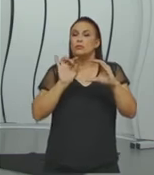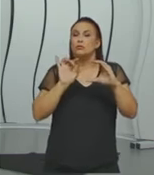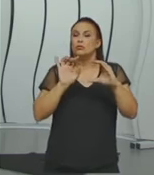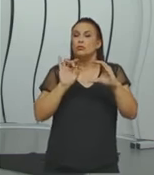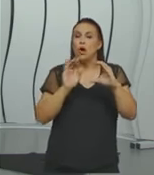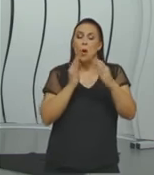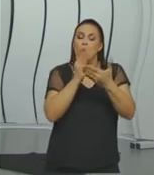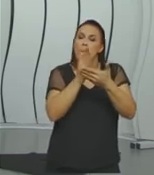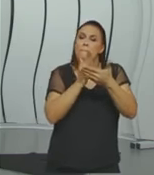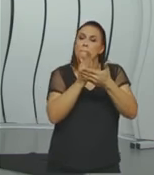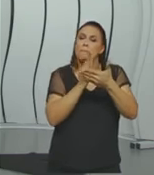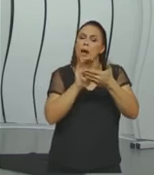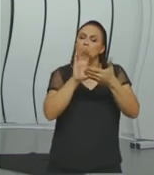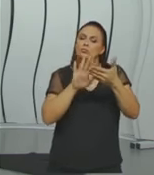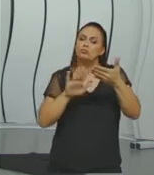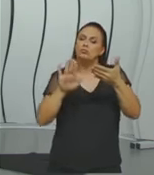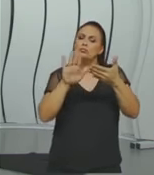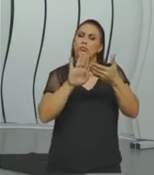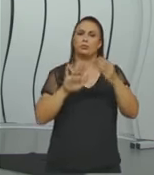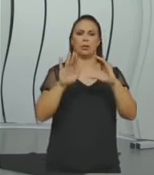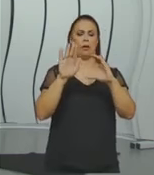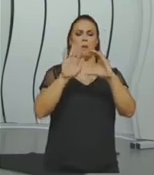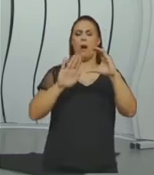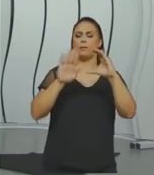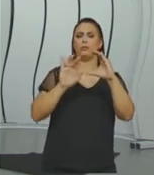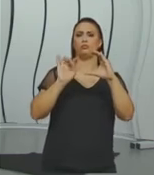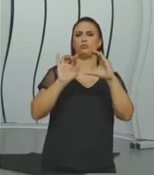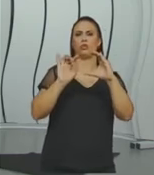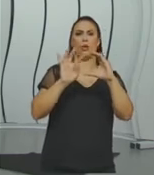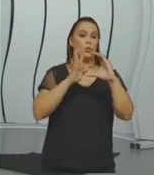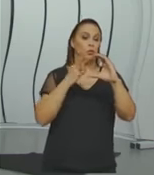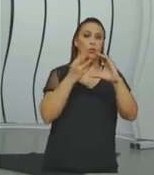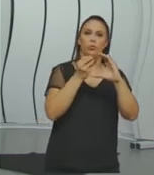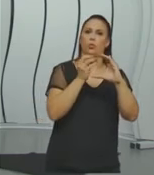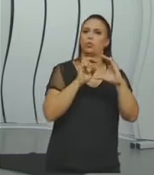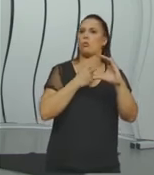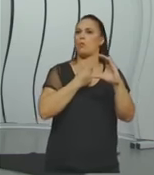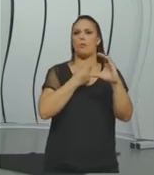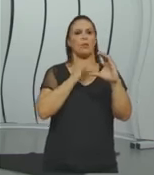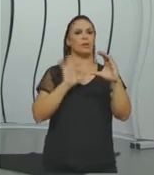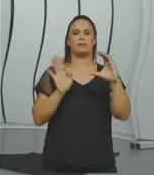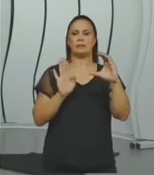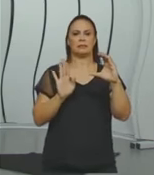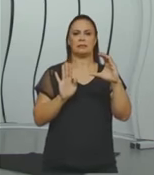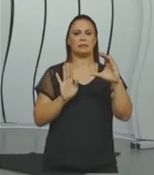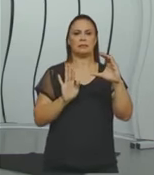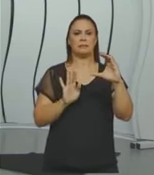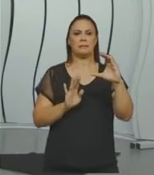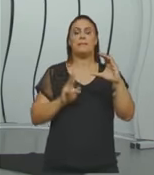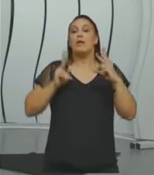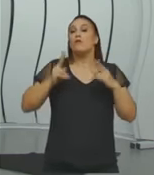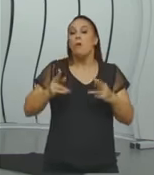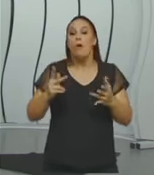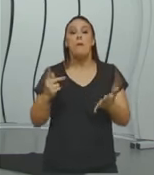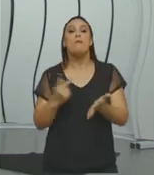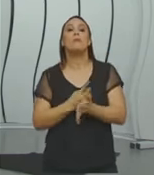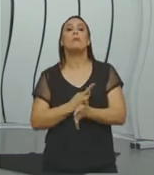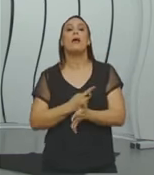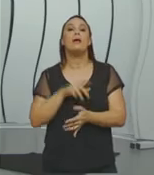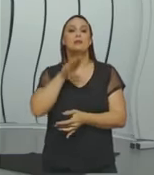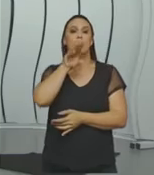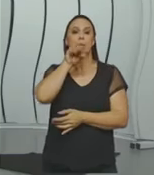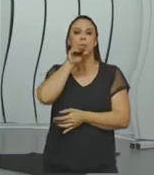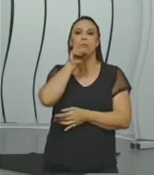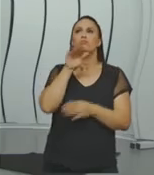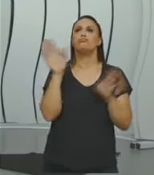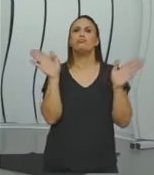só nessa região, é igual acontece aqui em aves. Então, segmentação meroblástica